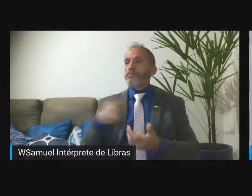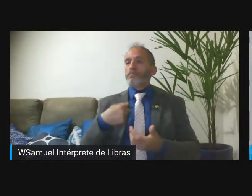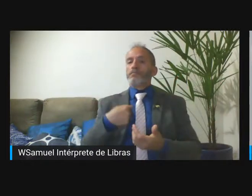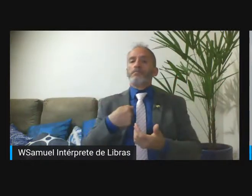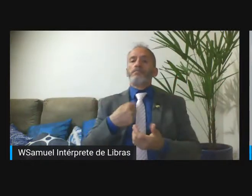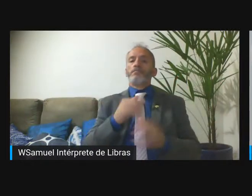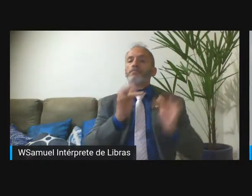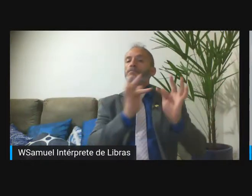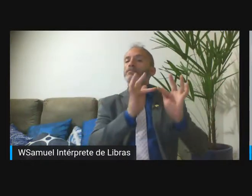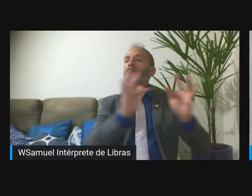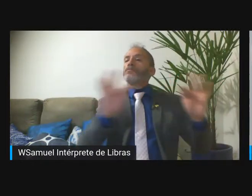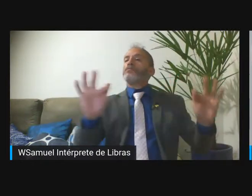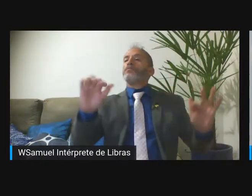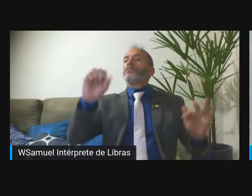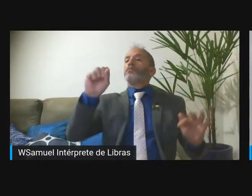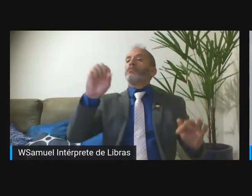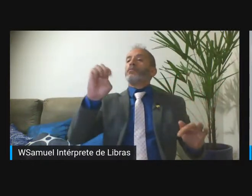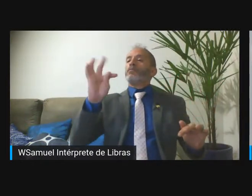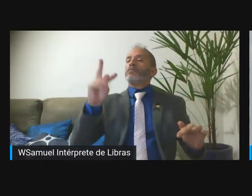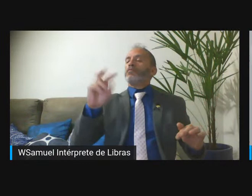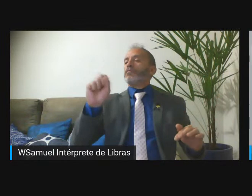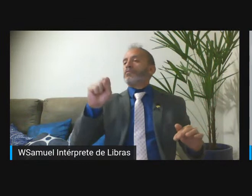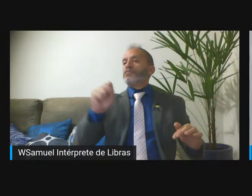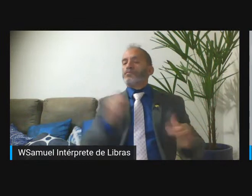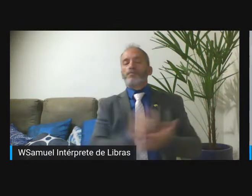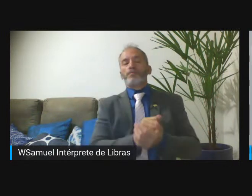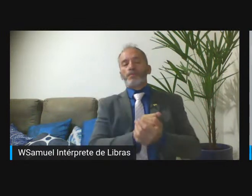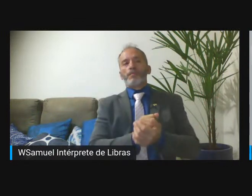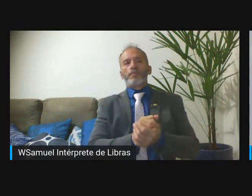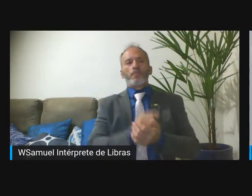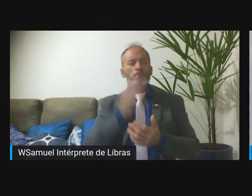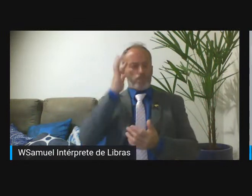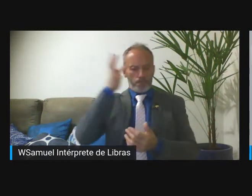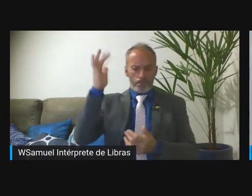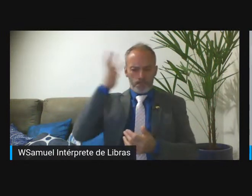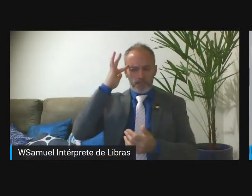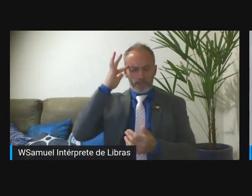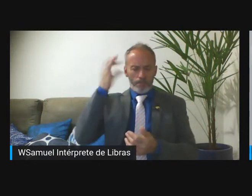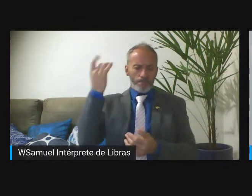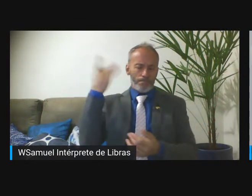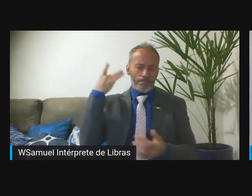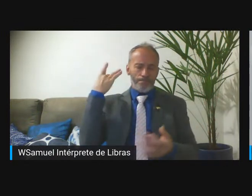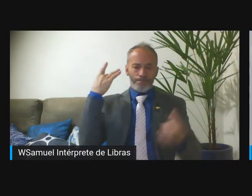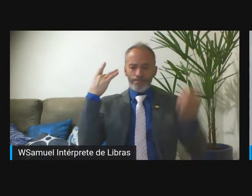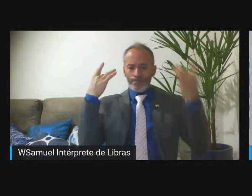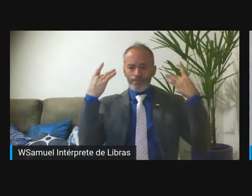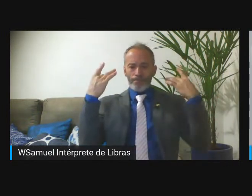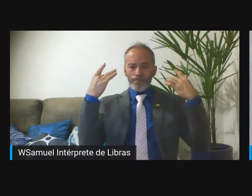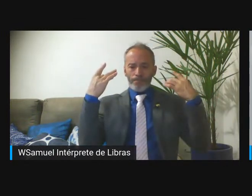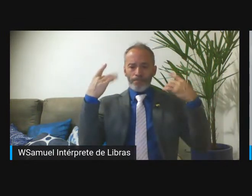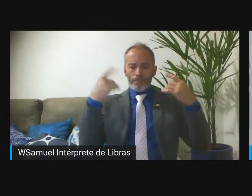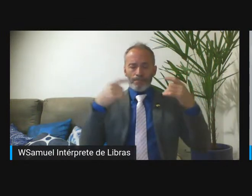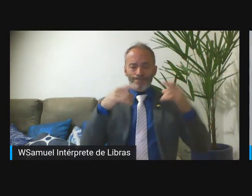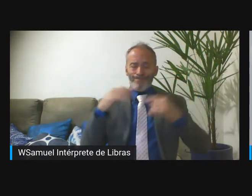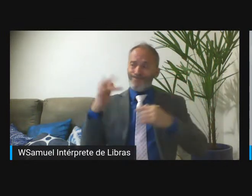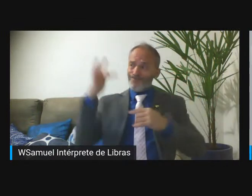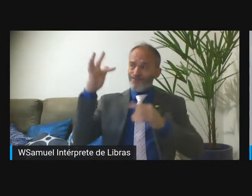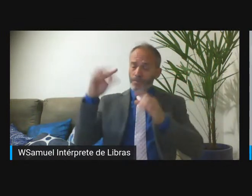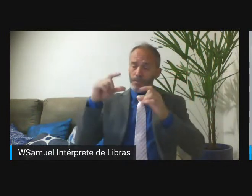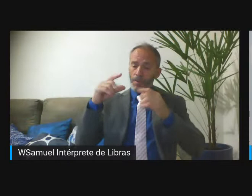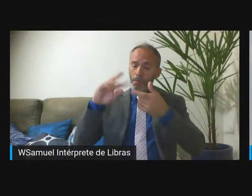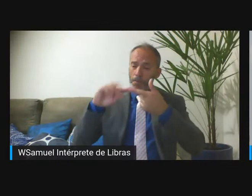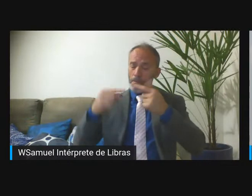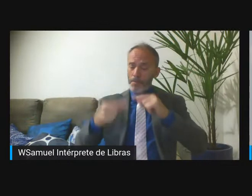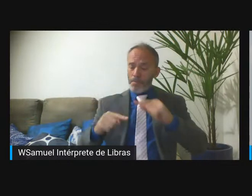uma frase de Steve Jobs. Cada sonho que você deixa para trás é um pedaço do seu futuro que deixa de